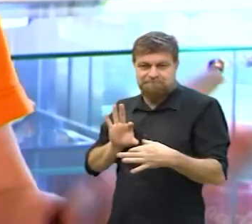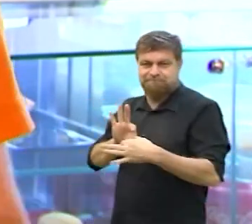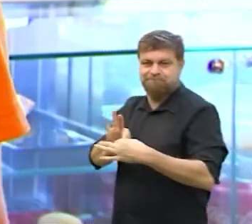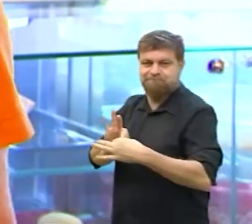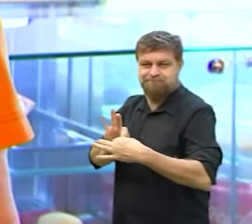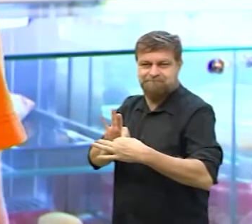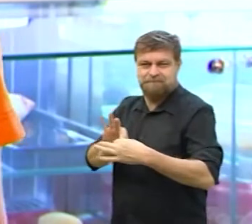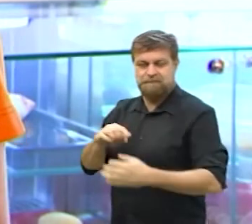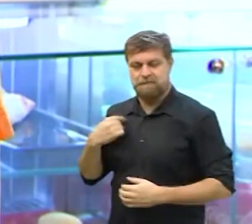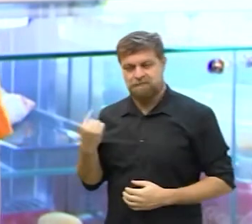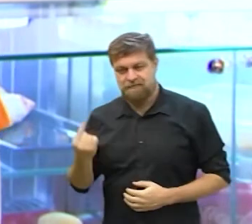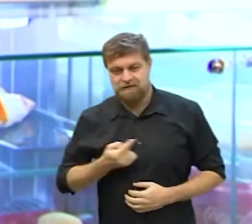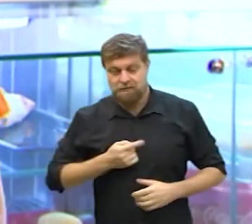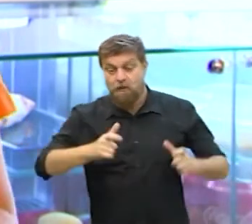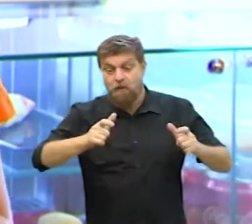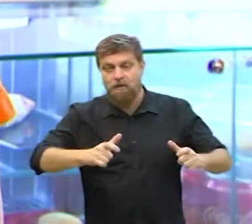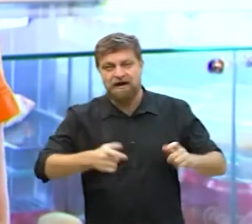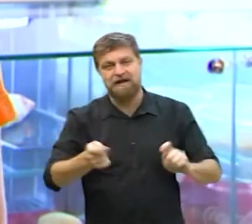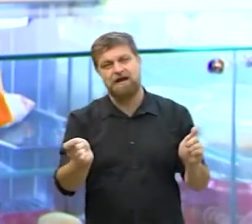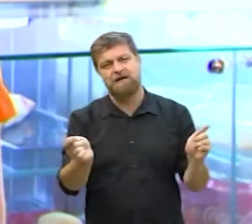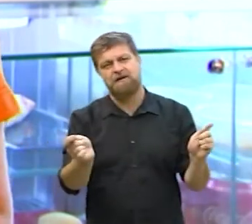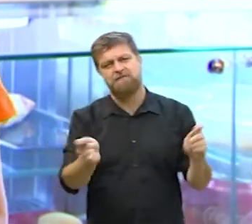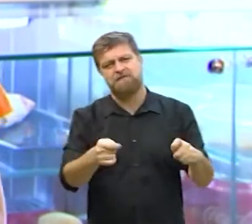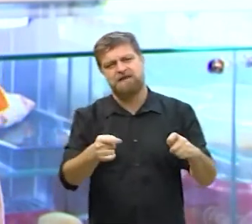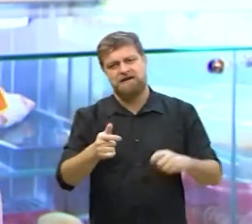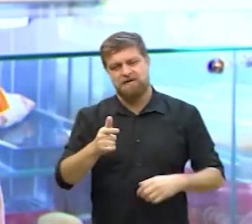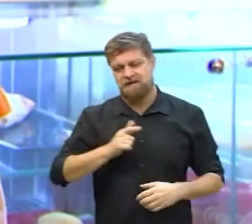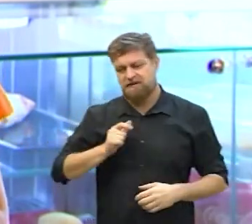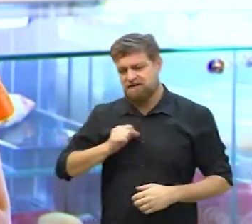é muito parte da família. Então um lugar que pudesse